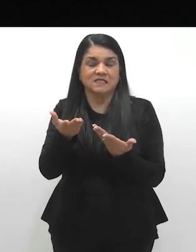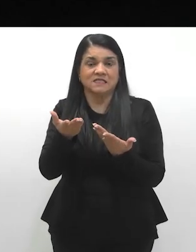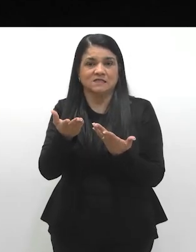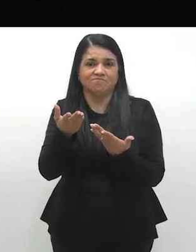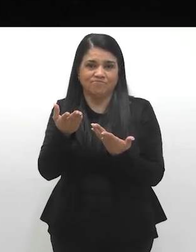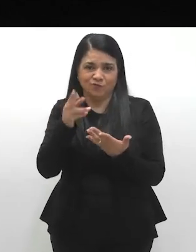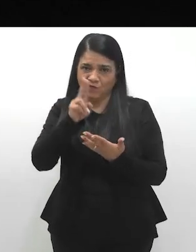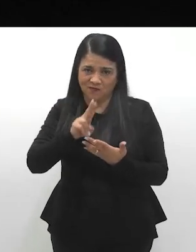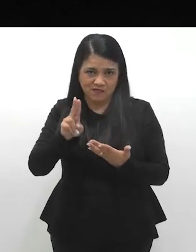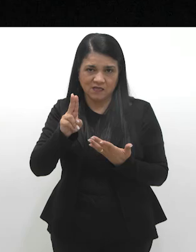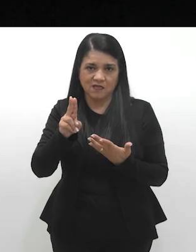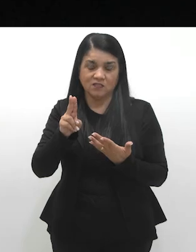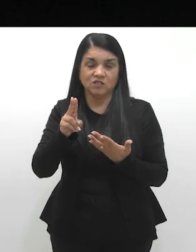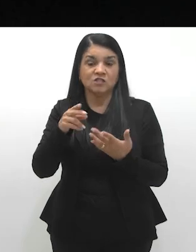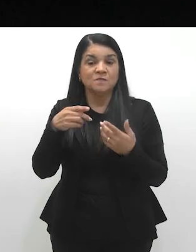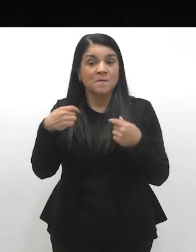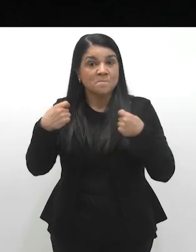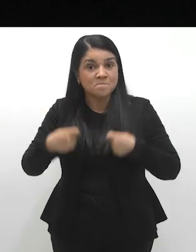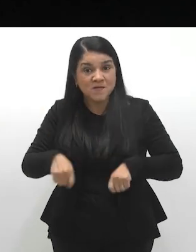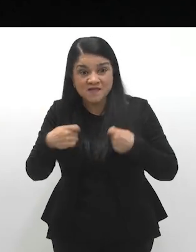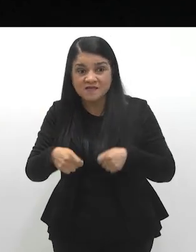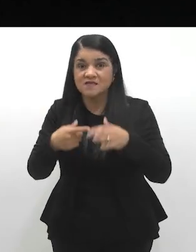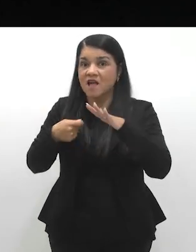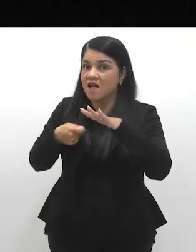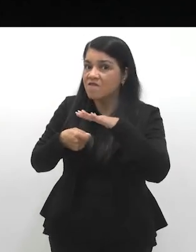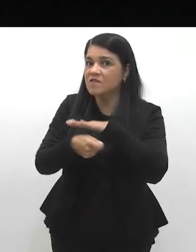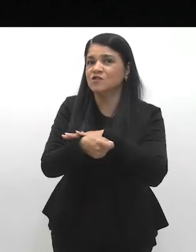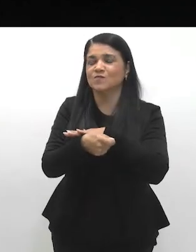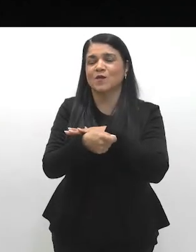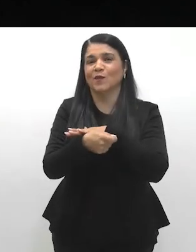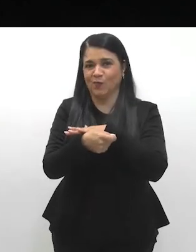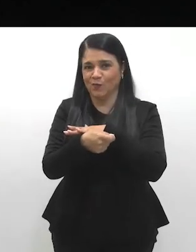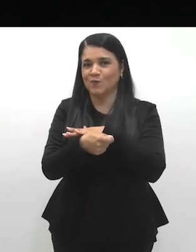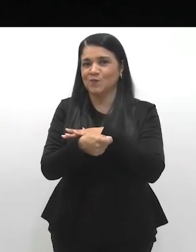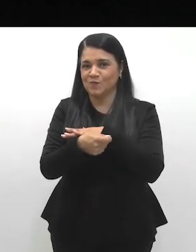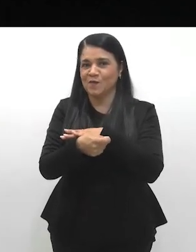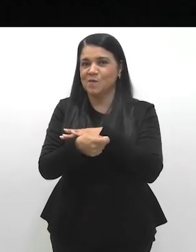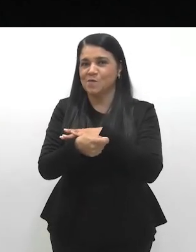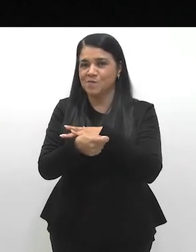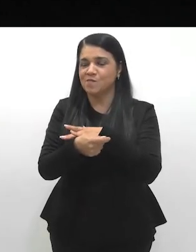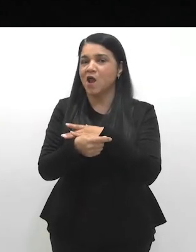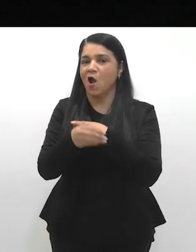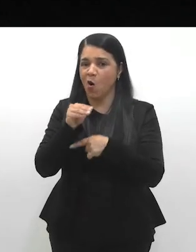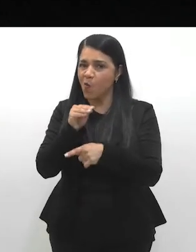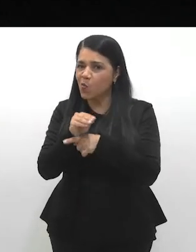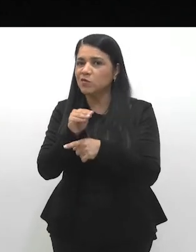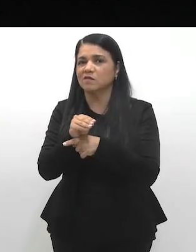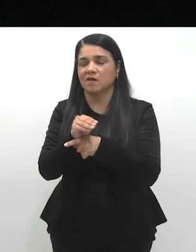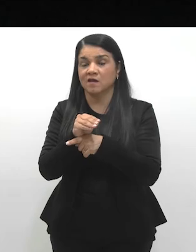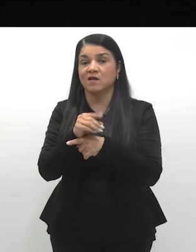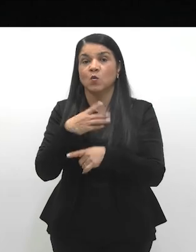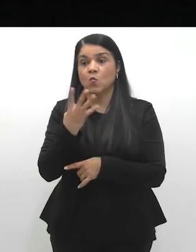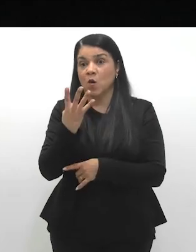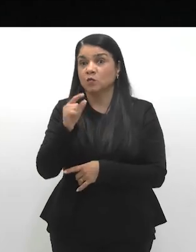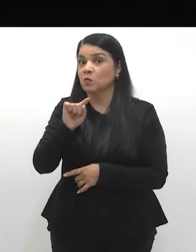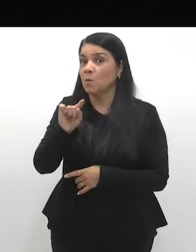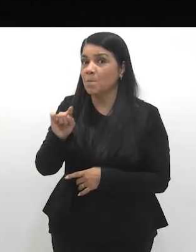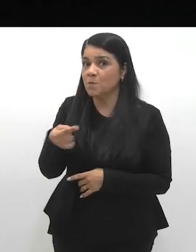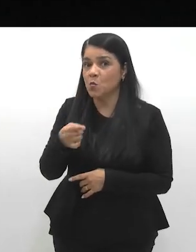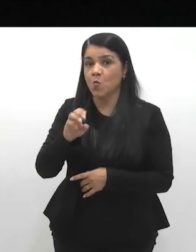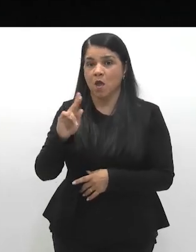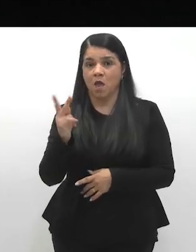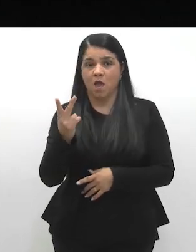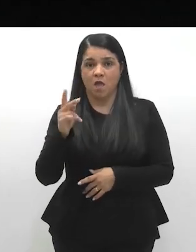que precisa de recurso para ser cuidado. Esse é o nosso principal desafio. Temos 4.000